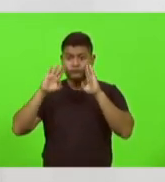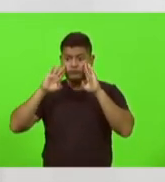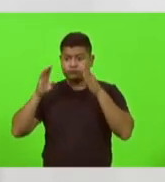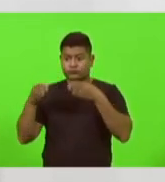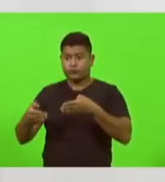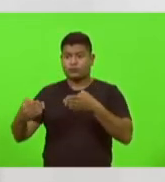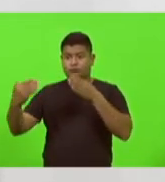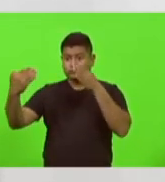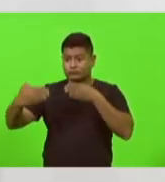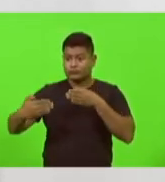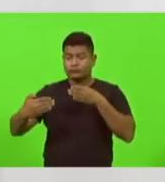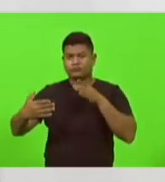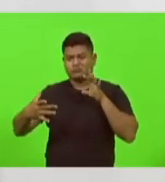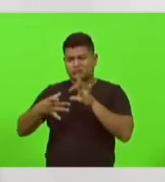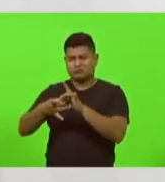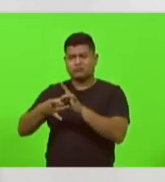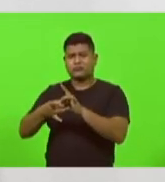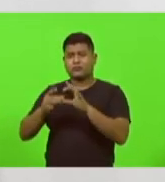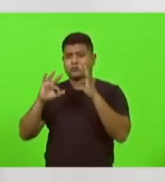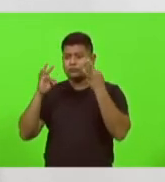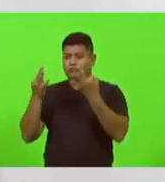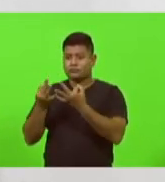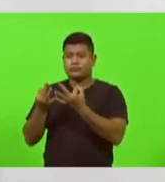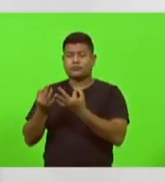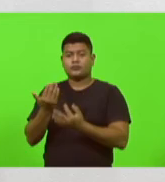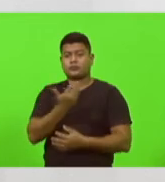a sua família, com seus amigos.